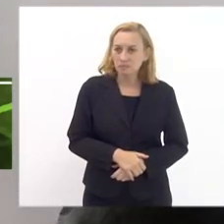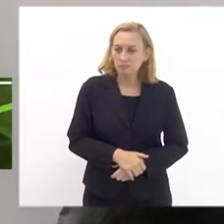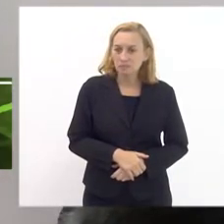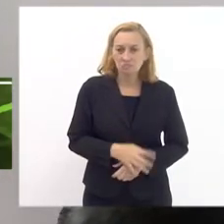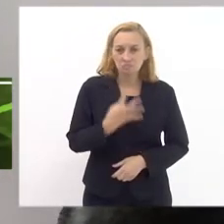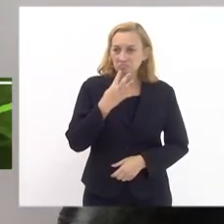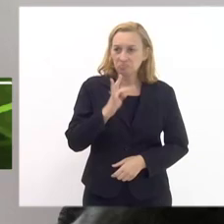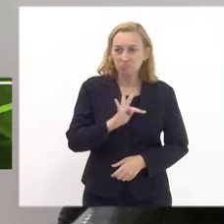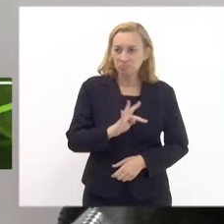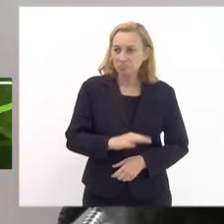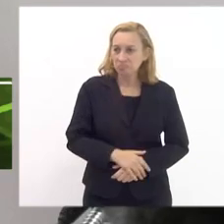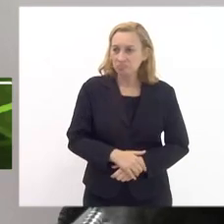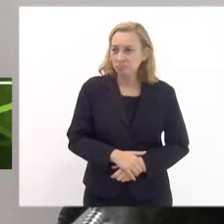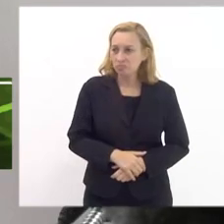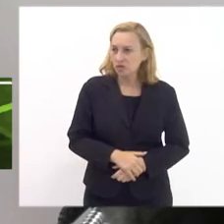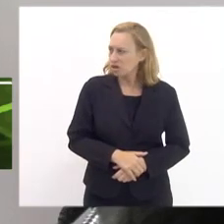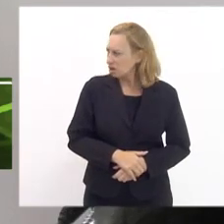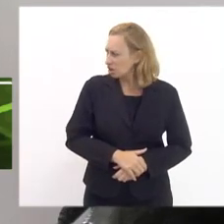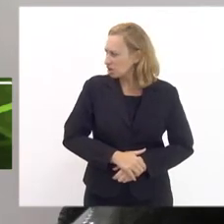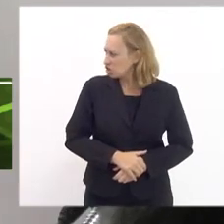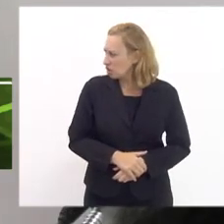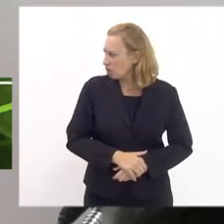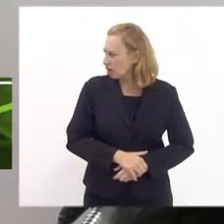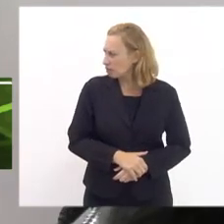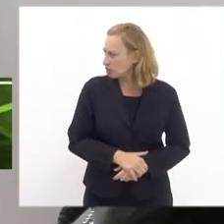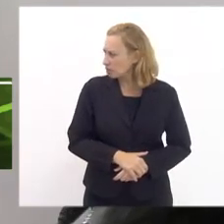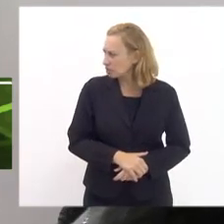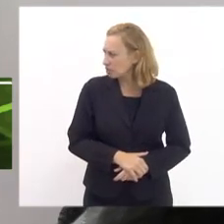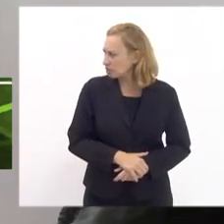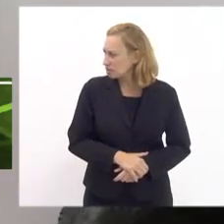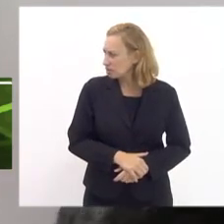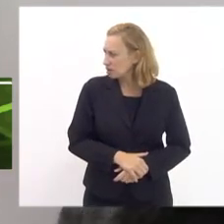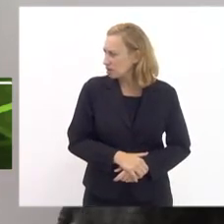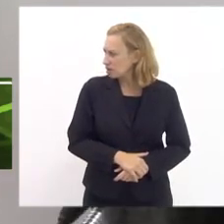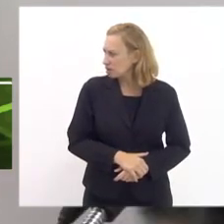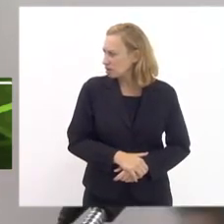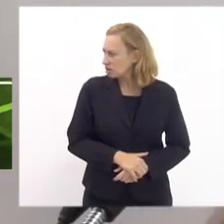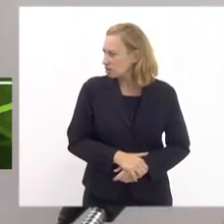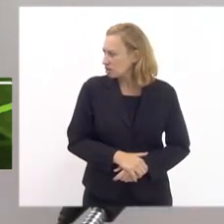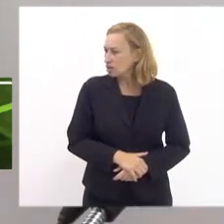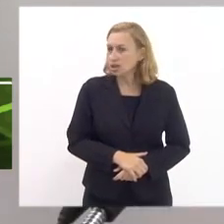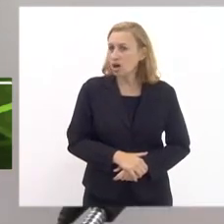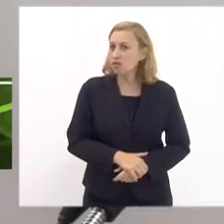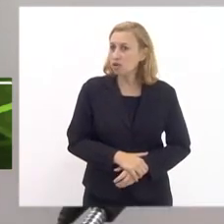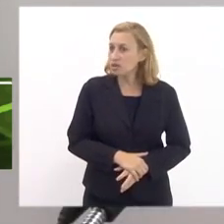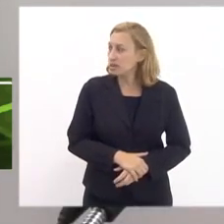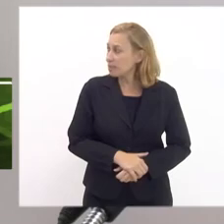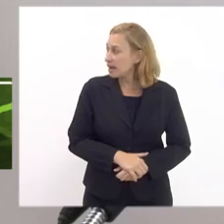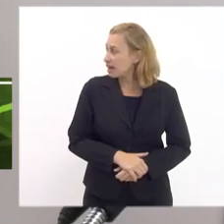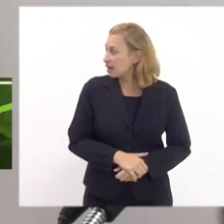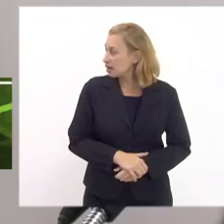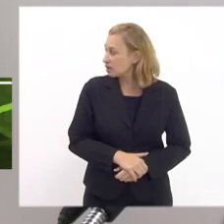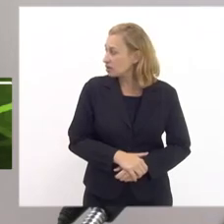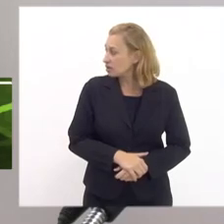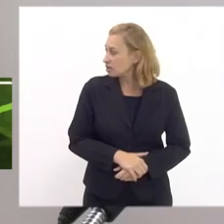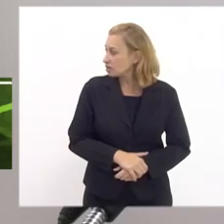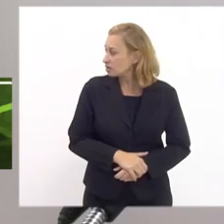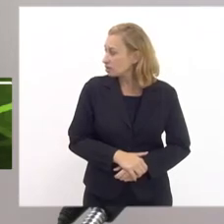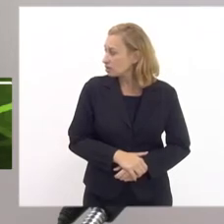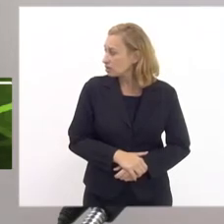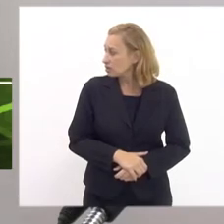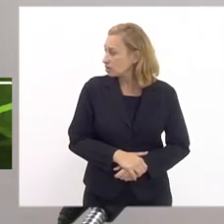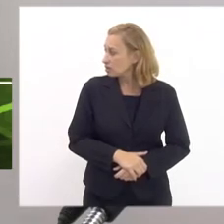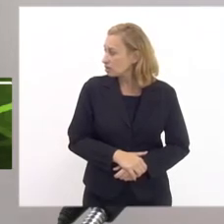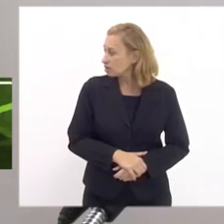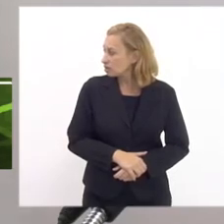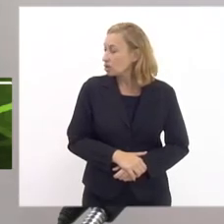dei. Rodei bastante na minha vida. É uma emenda aditiva só para mudar. Mas não conheço, Carabuçu. Nunca ouvi